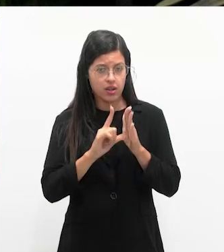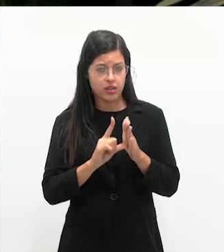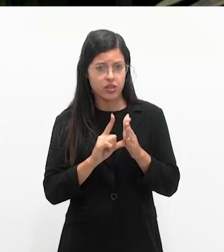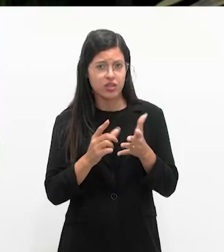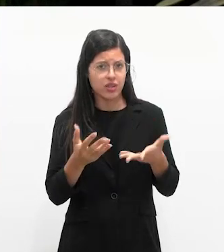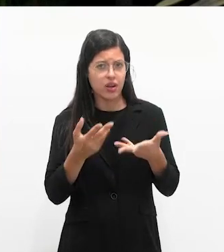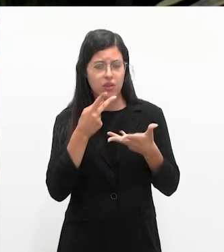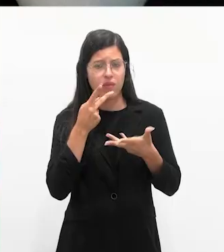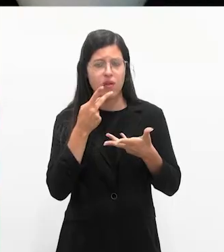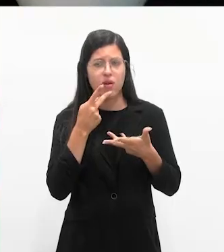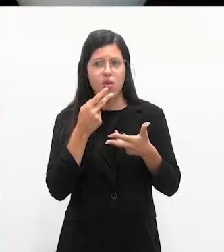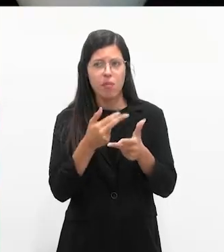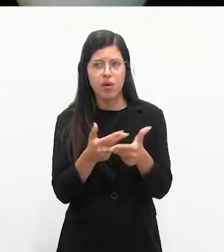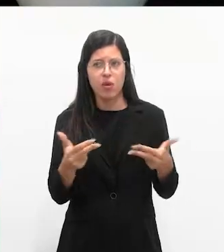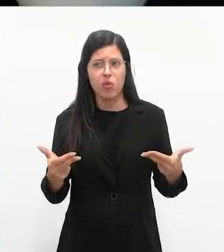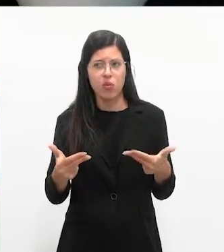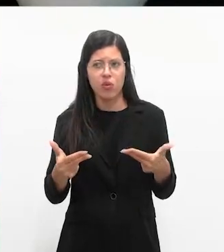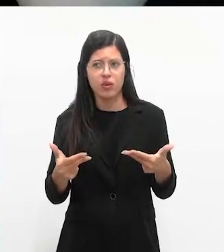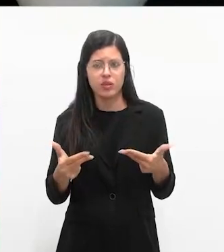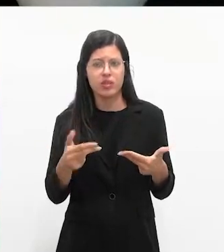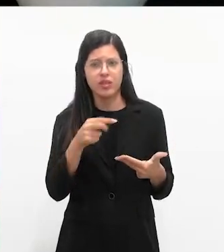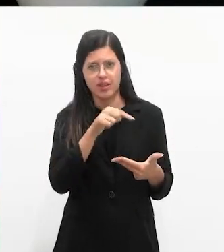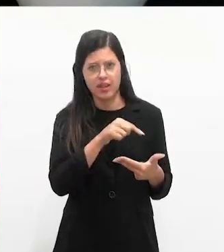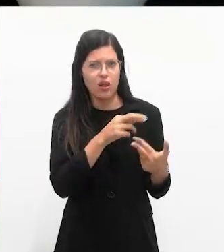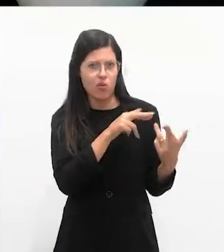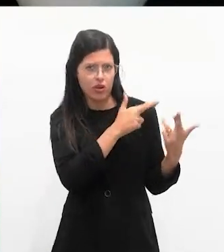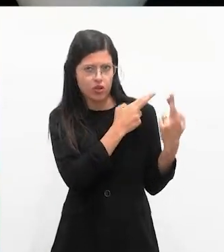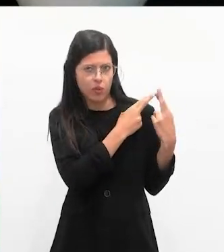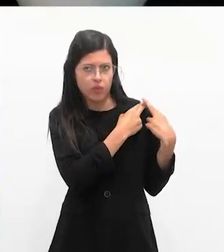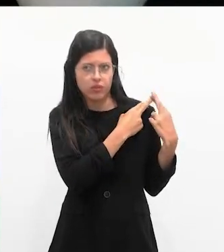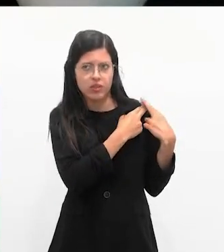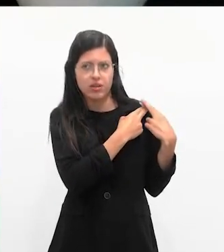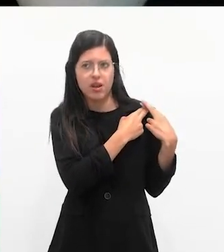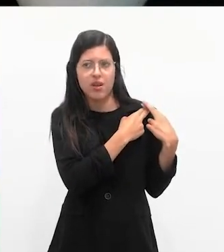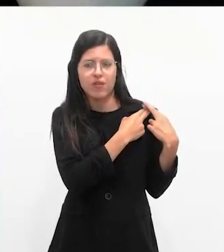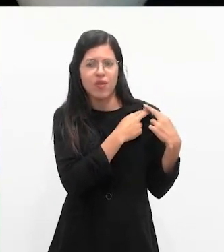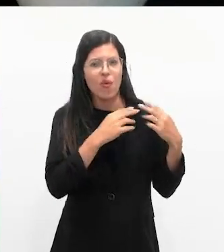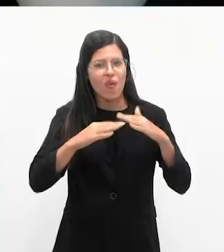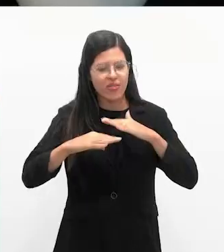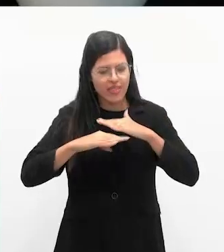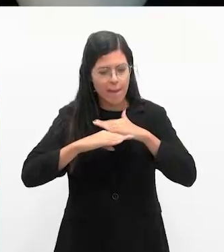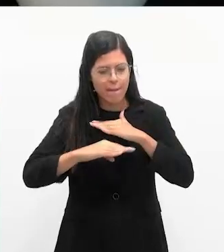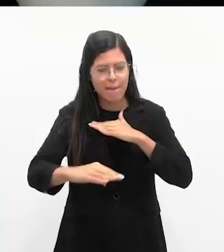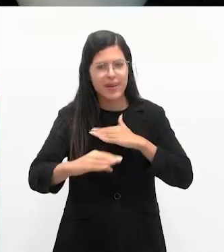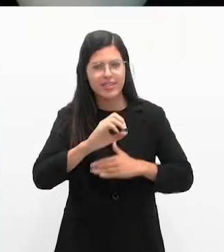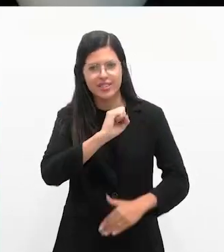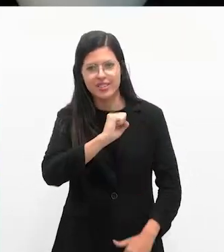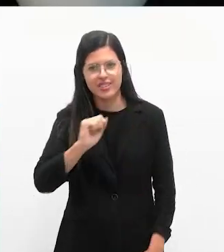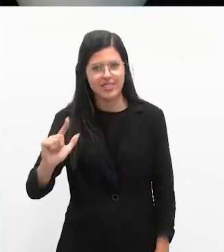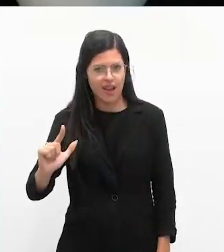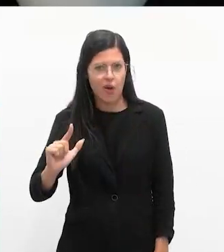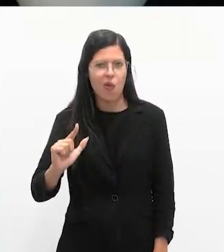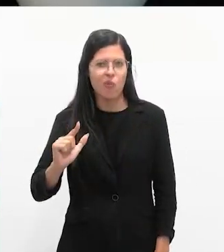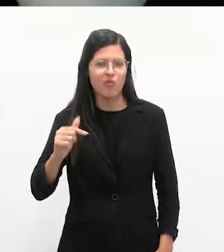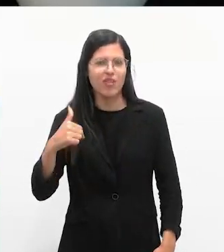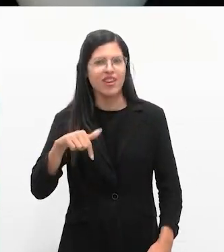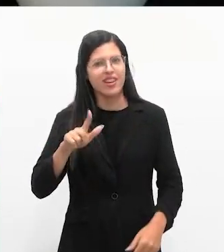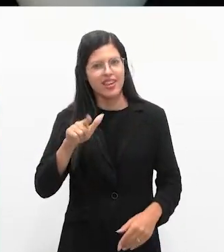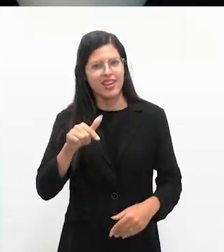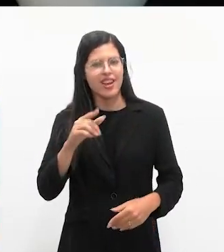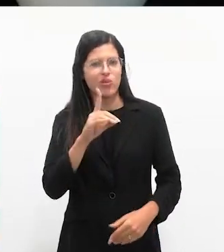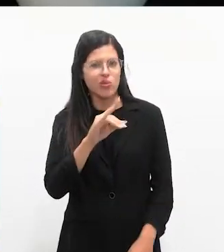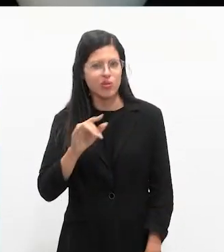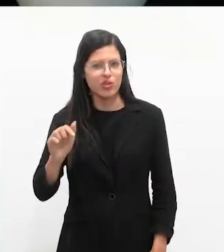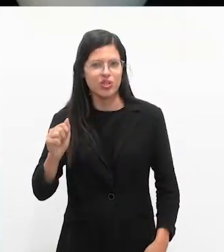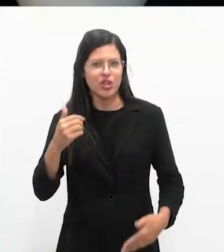de terminar eu quero falar sobre uma coisa que o Brandi é responsável. Tapete de sal, Sim. Corpus Christi. Corpus Christi.